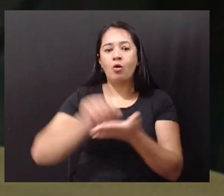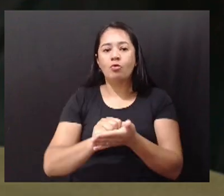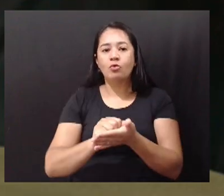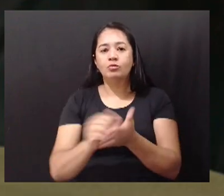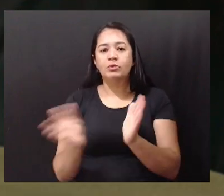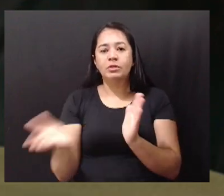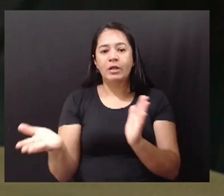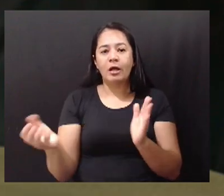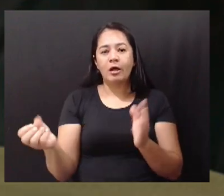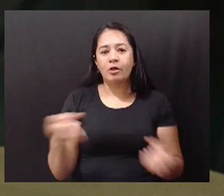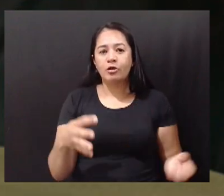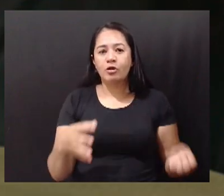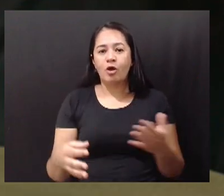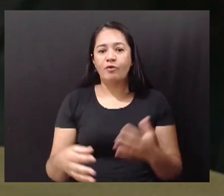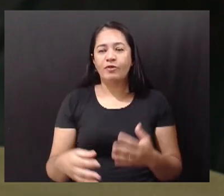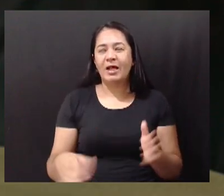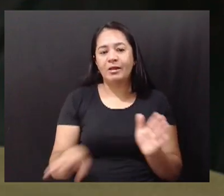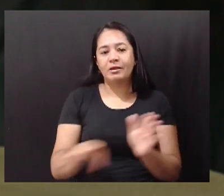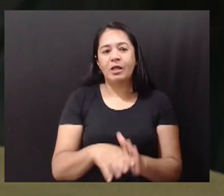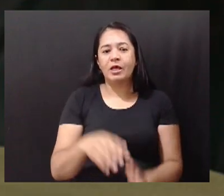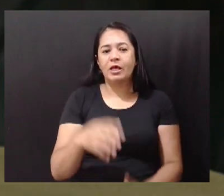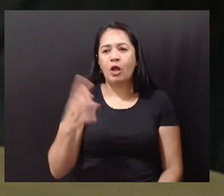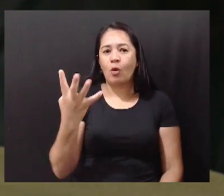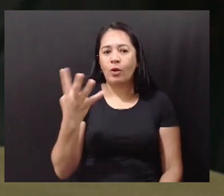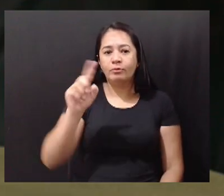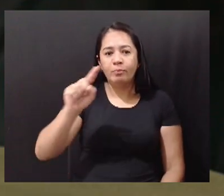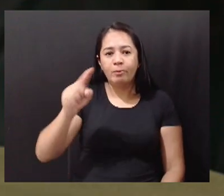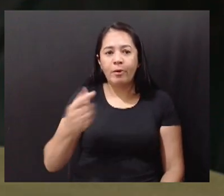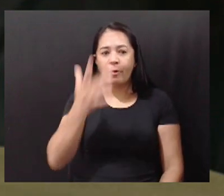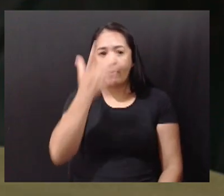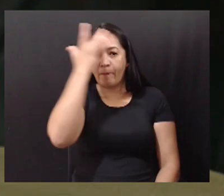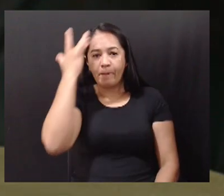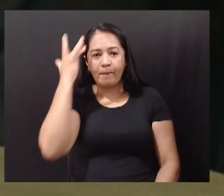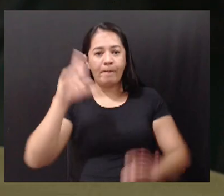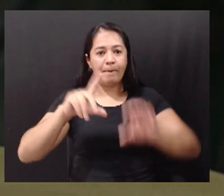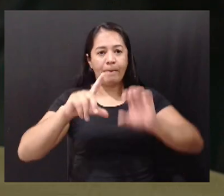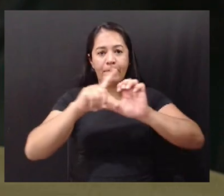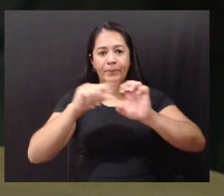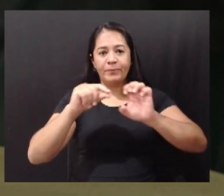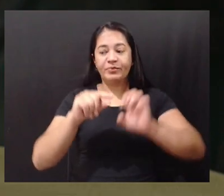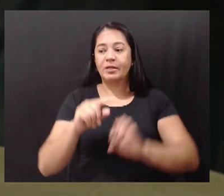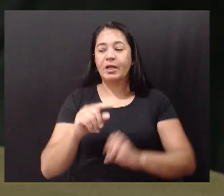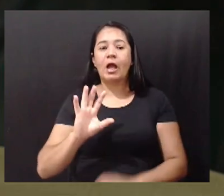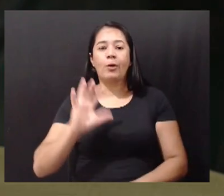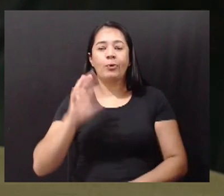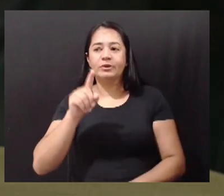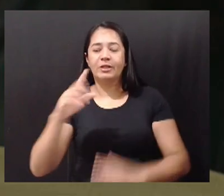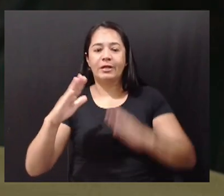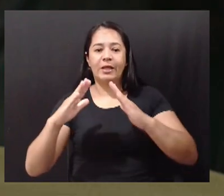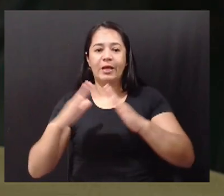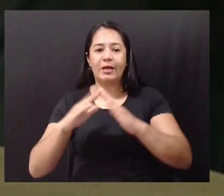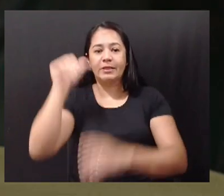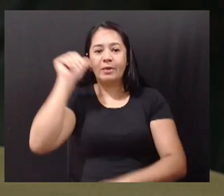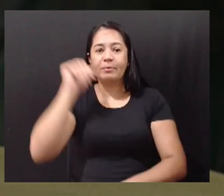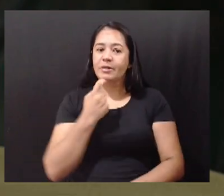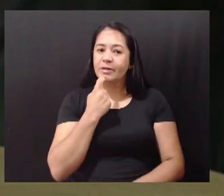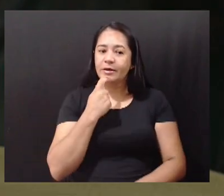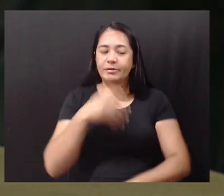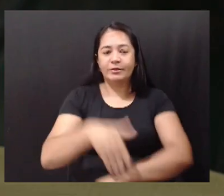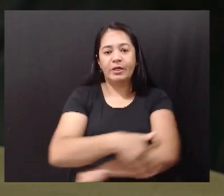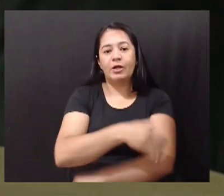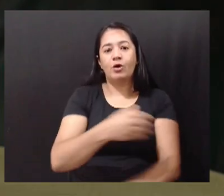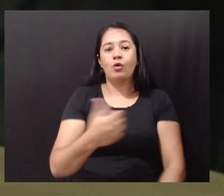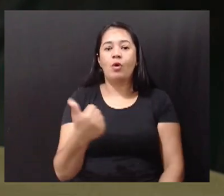a 4.000 empreendedoras. O atendimento é realizado na Casa da Mulher Campineira, que fica na Rua 11 de Agosto, 412, no centro